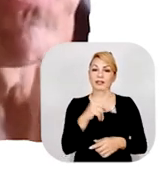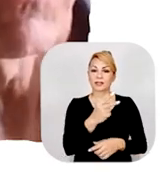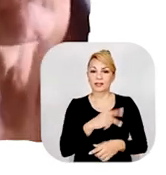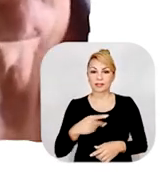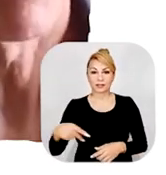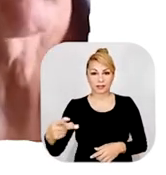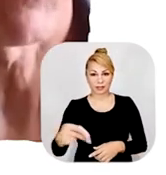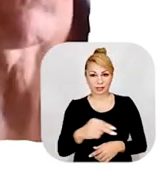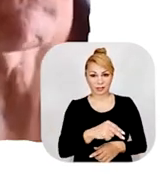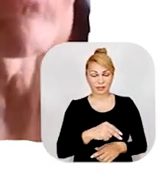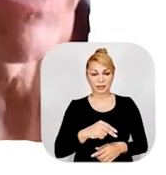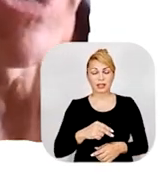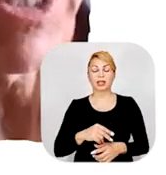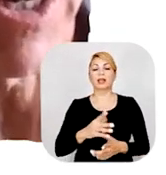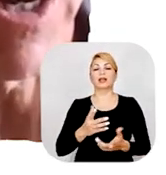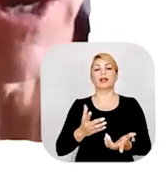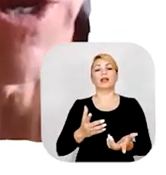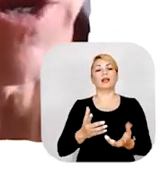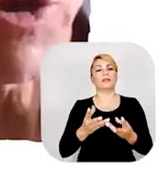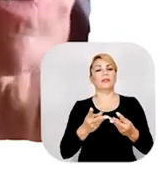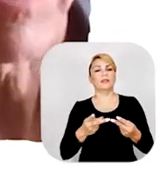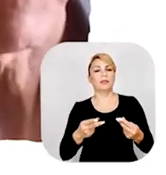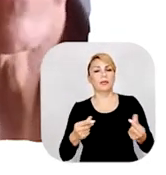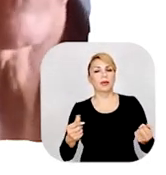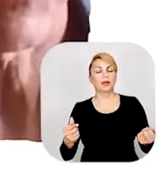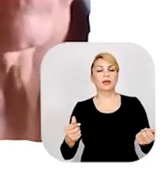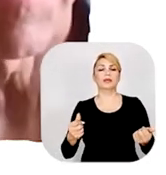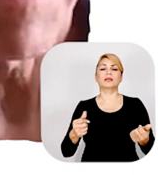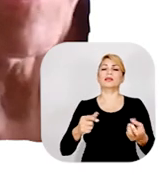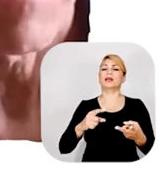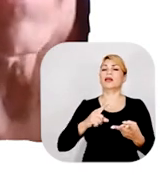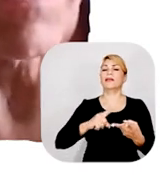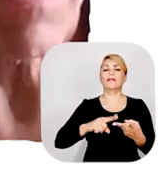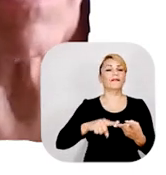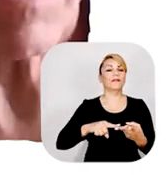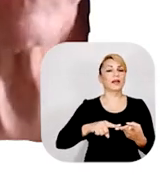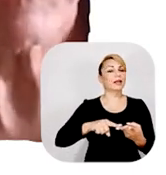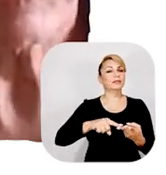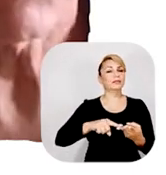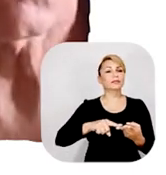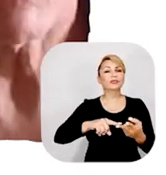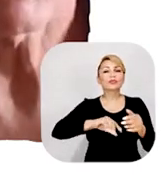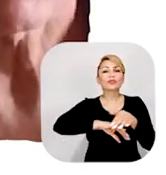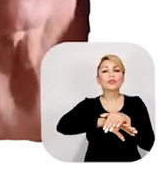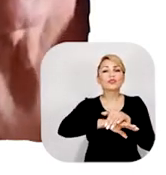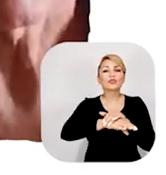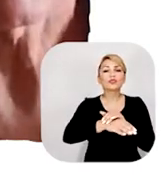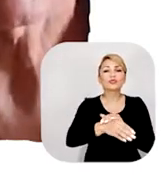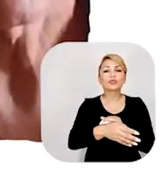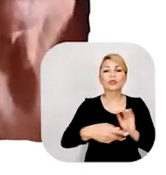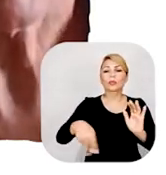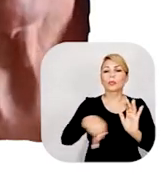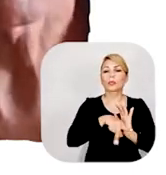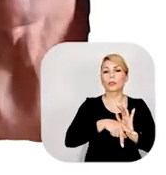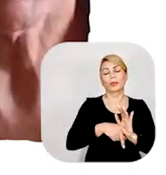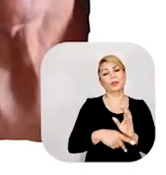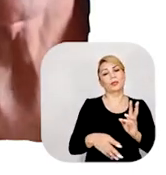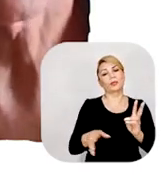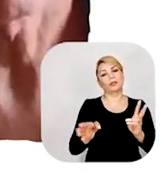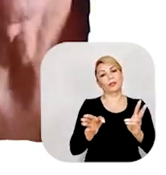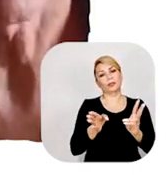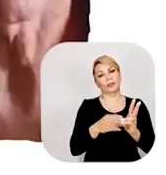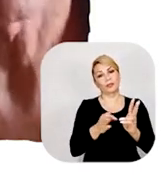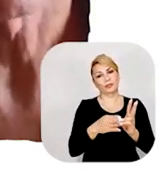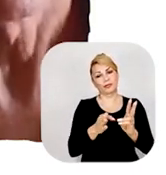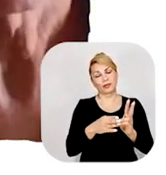macurapo, um ritual guaratega, já esses rituais,